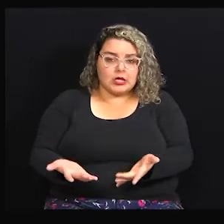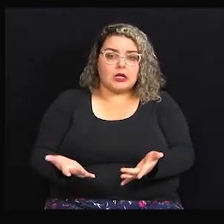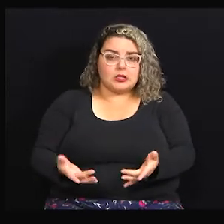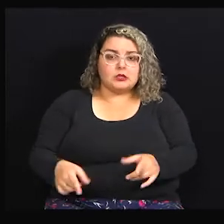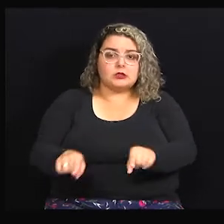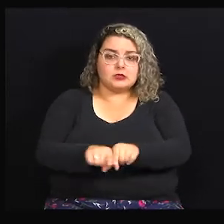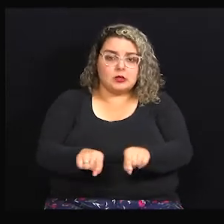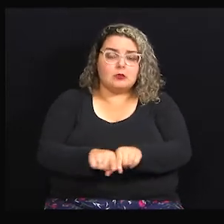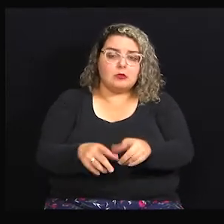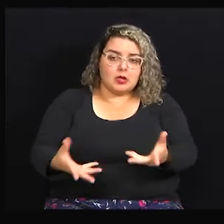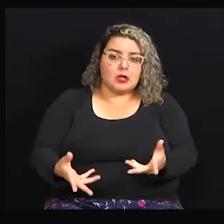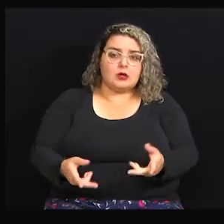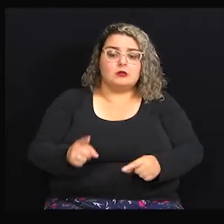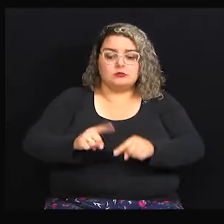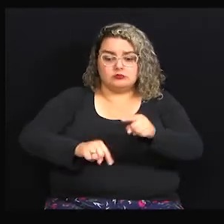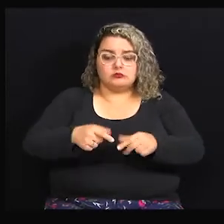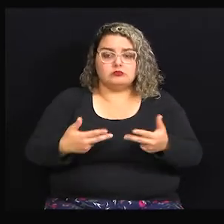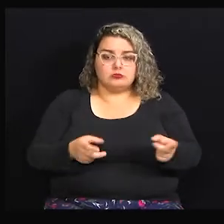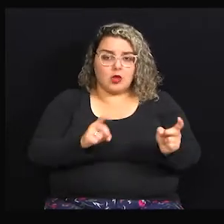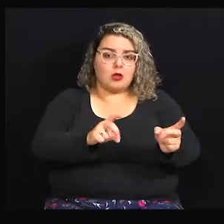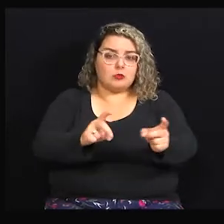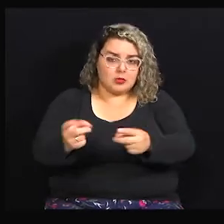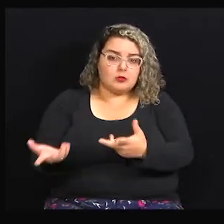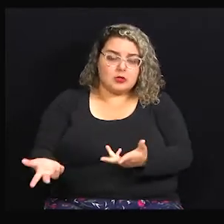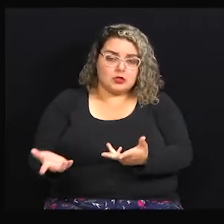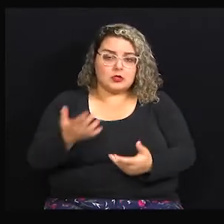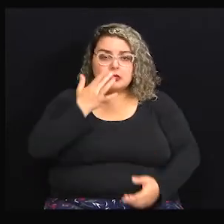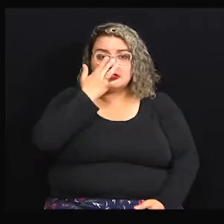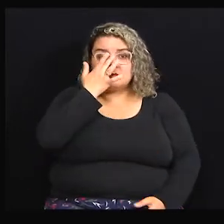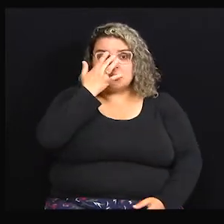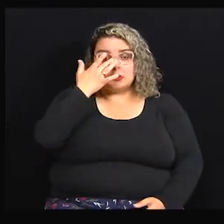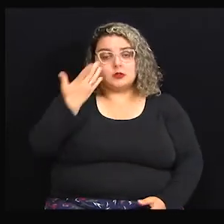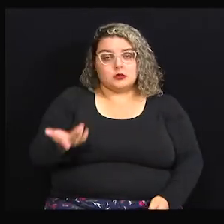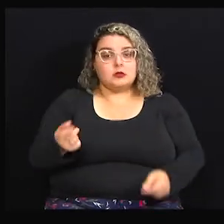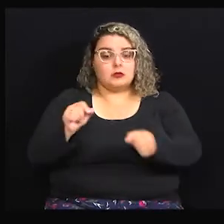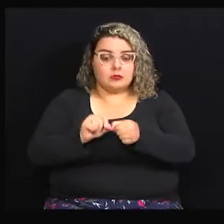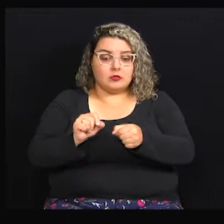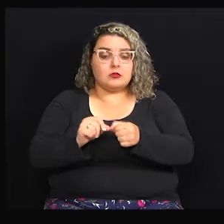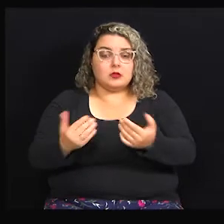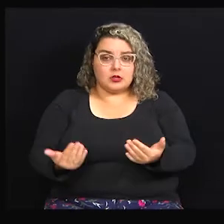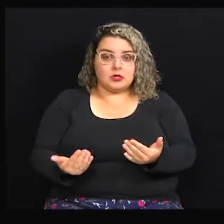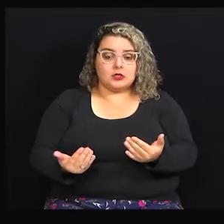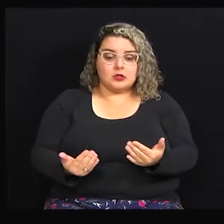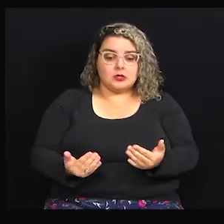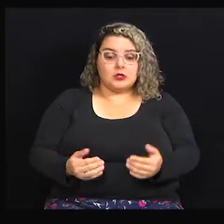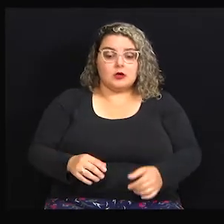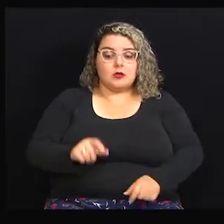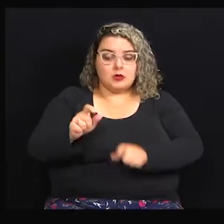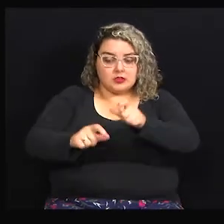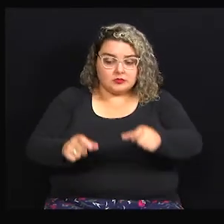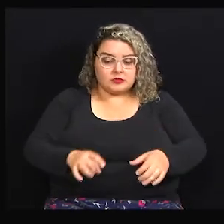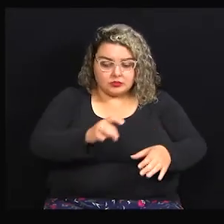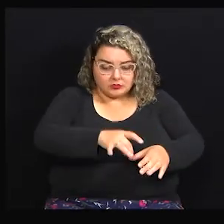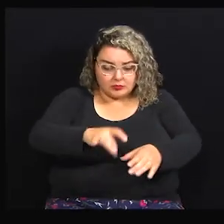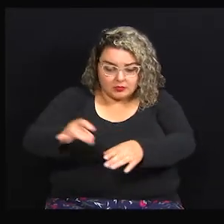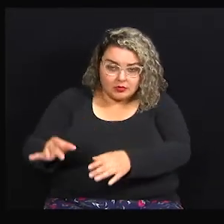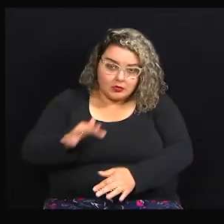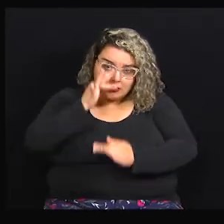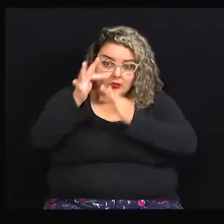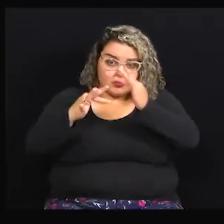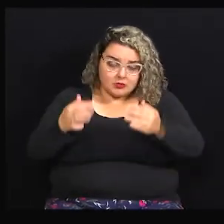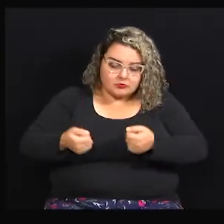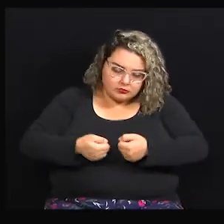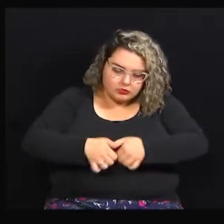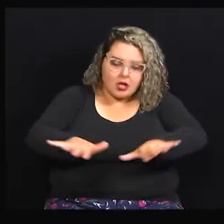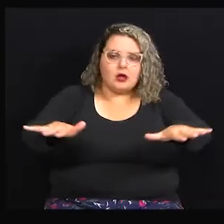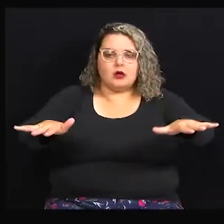também colocou esse produto em linha então isso fez com que o produtor tivesse um Campo Maior para poder